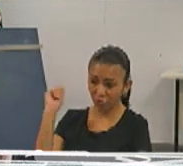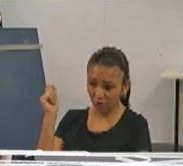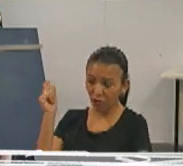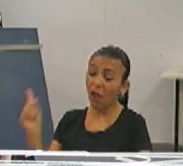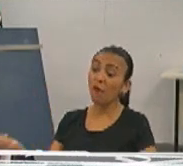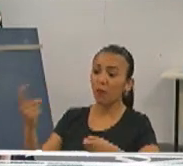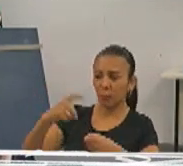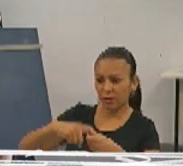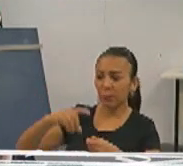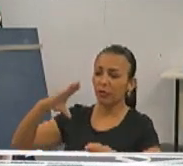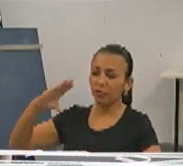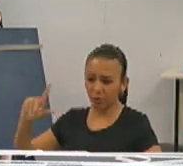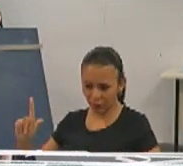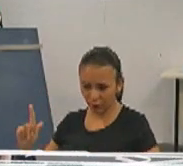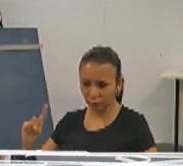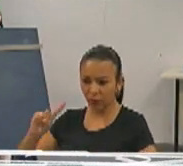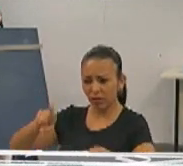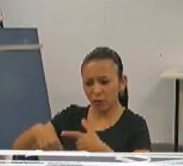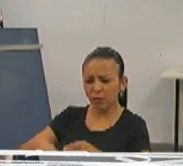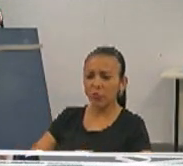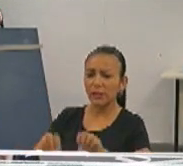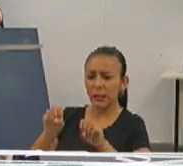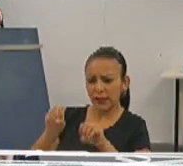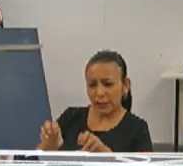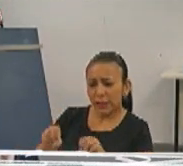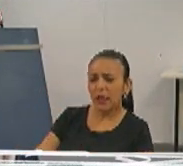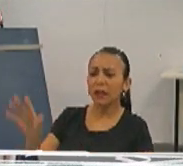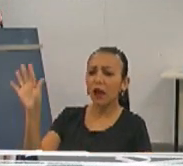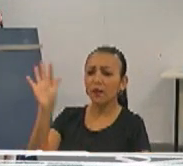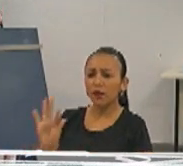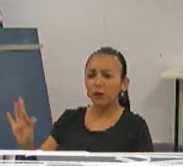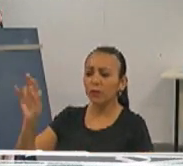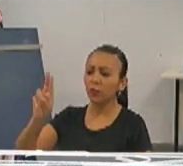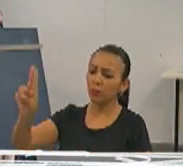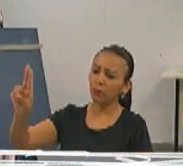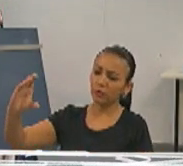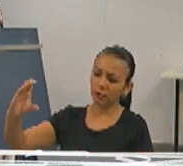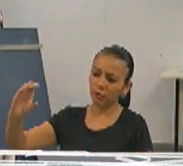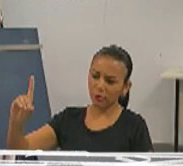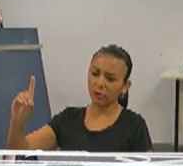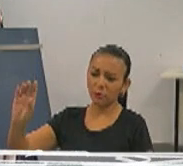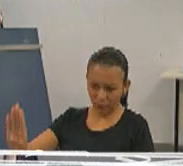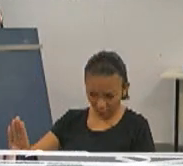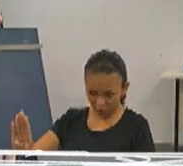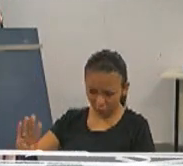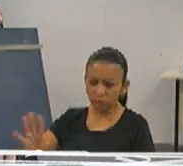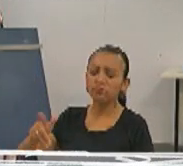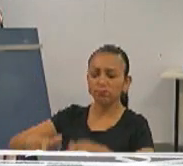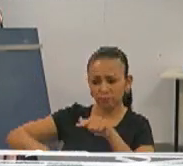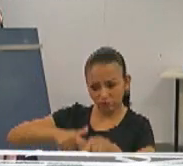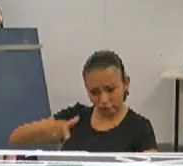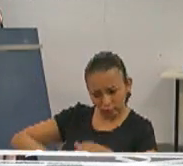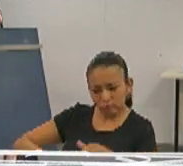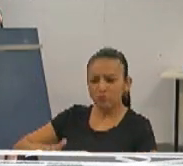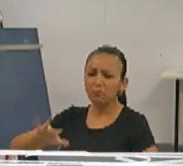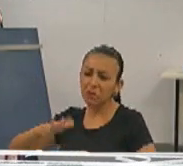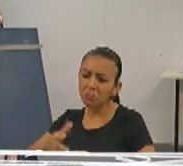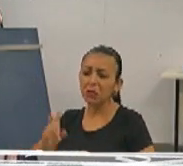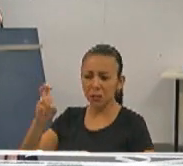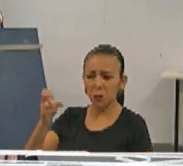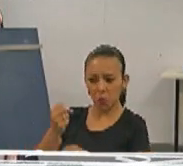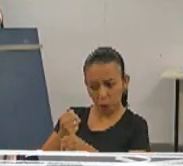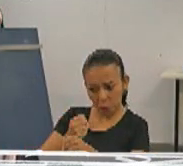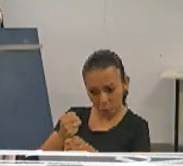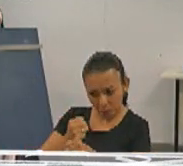aula na UCDB, no curso de Engenharia Sanitária Ambiental e Biológicas, durante 5 anos.